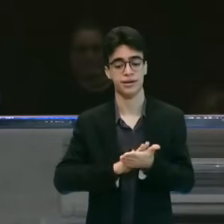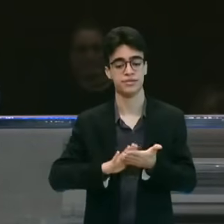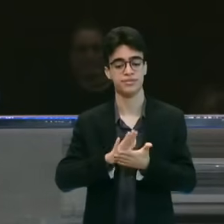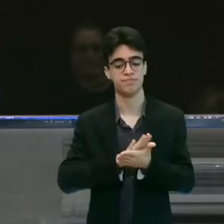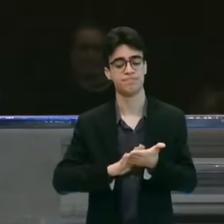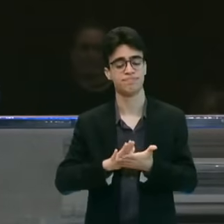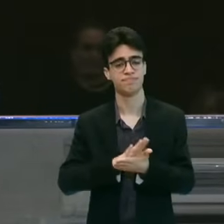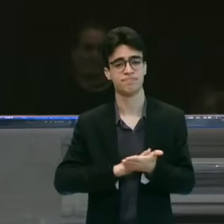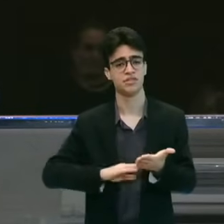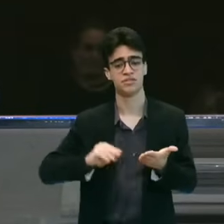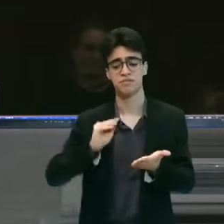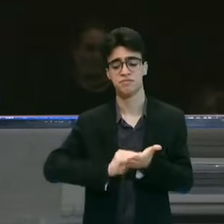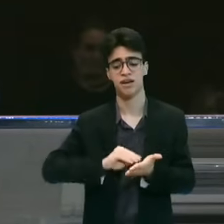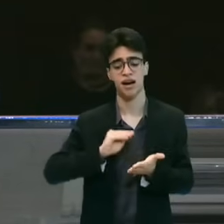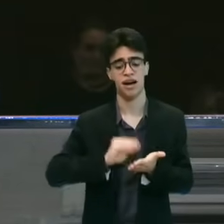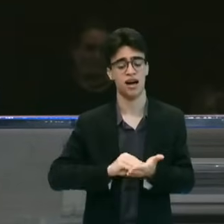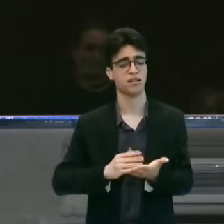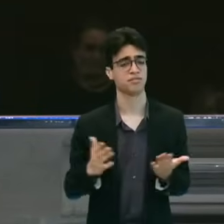E não enxerga.